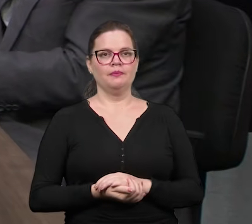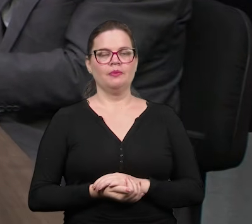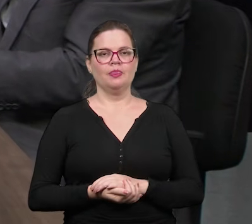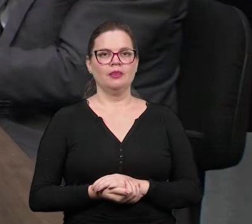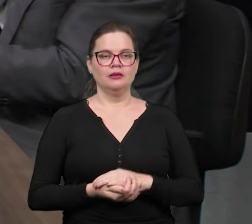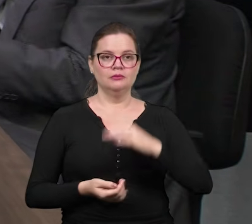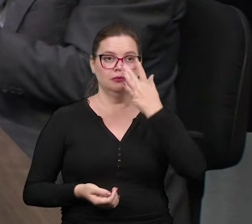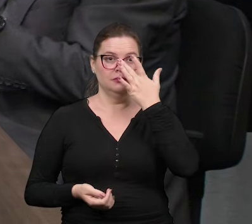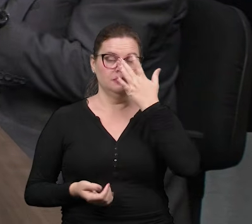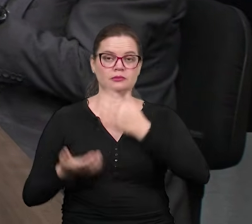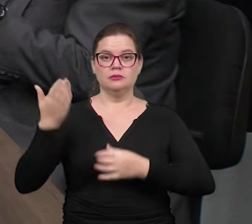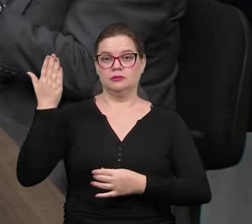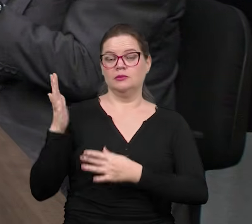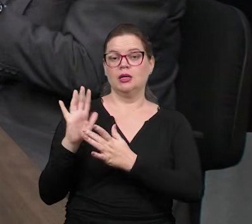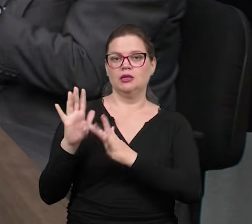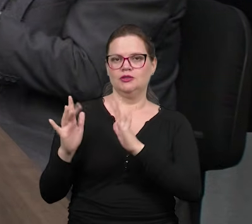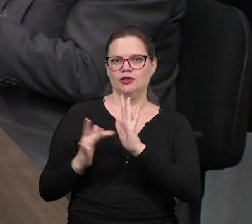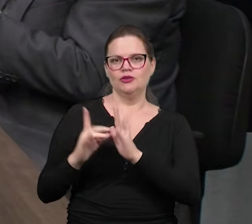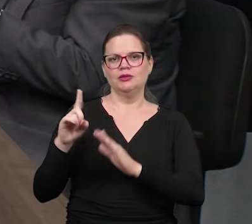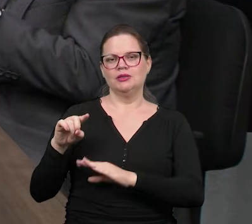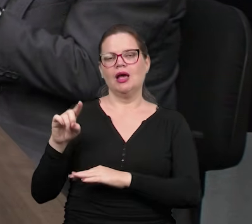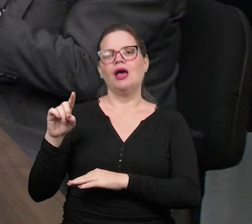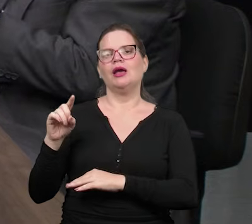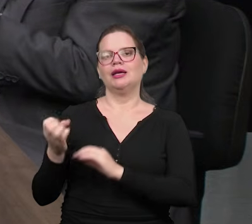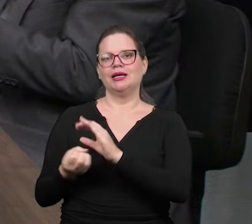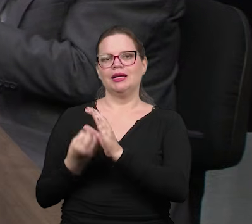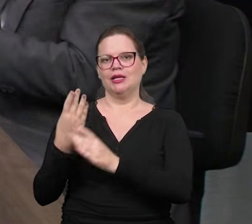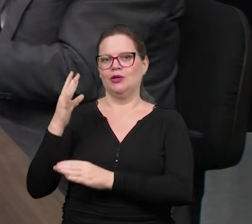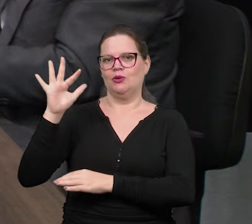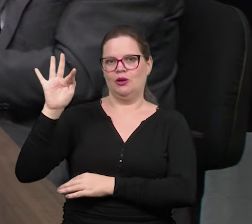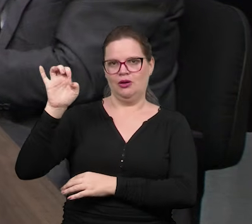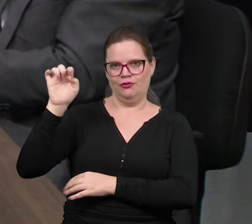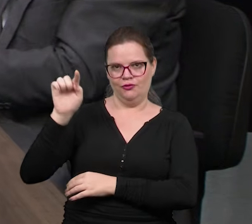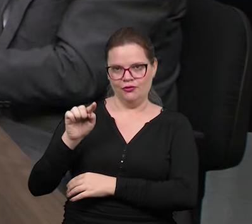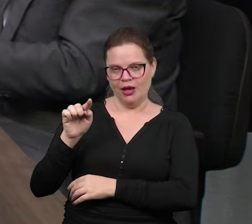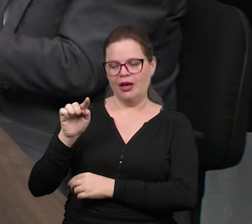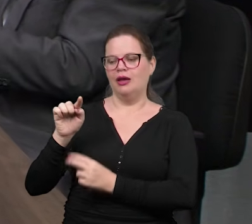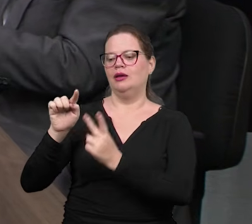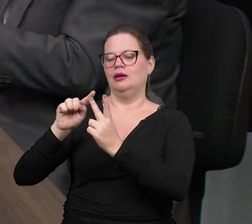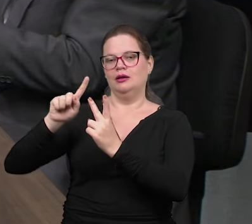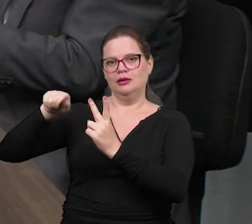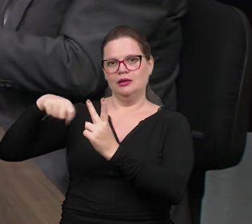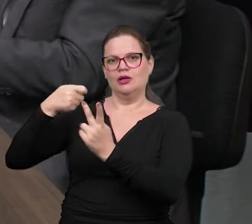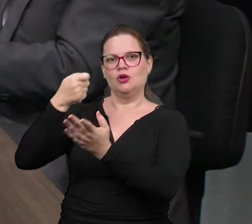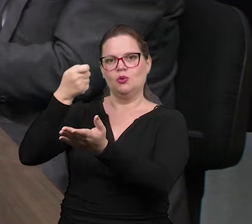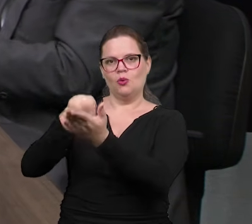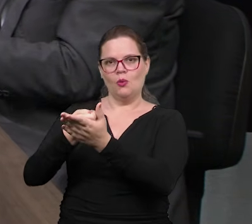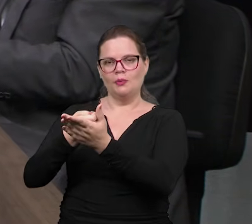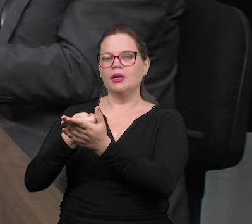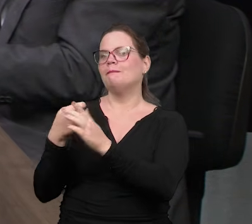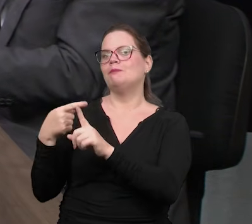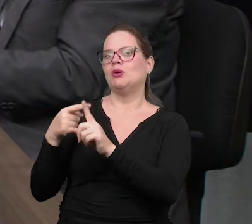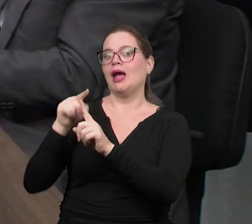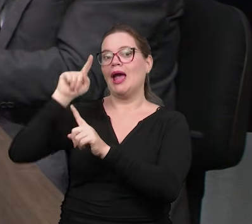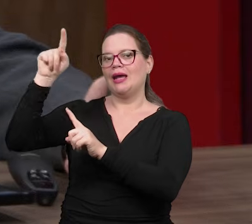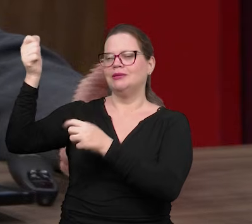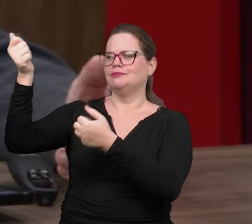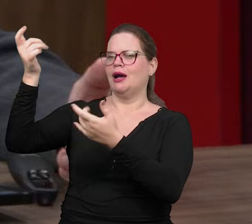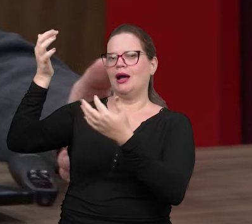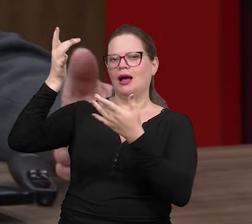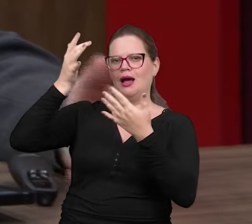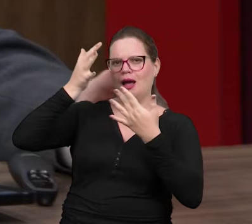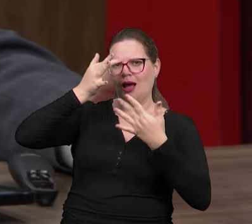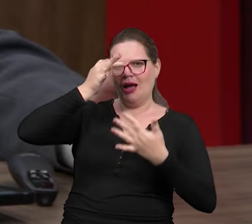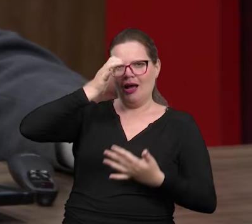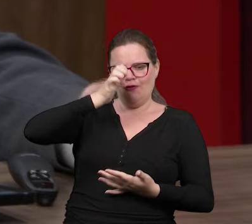como autor e consumador, né, pastor? Ele é o Jesus que ele vai iniciar a fé na nossa vida e é ele que vai